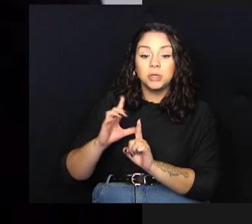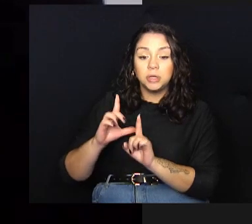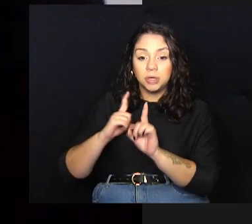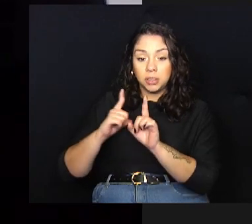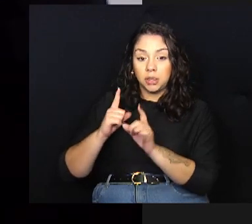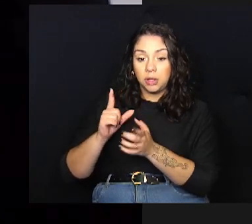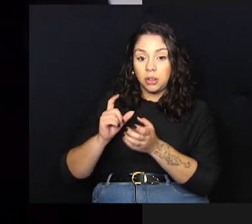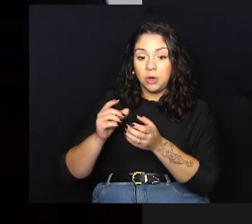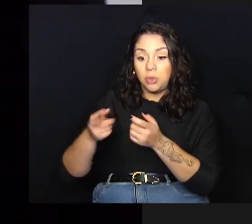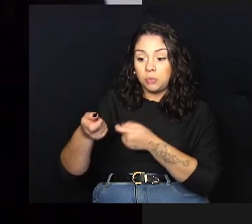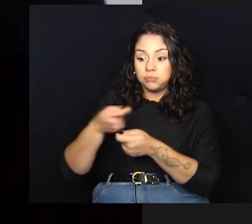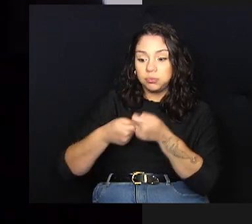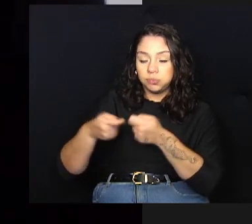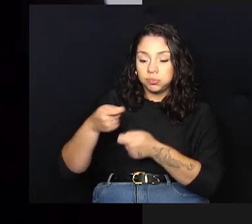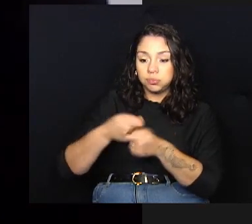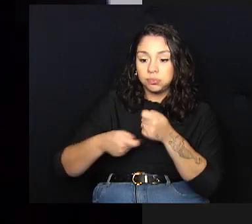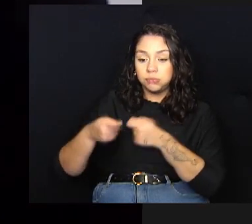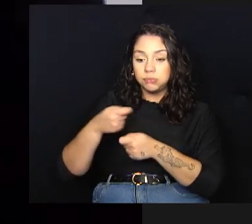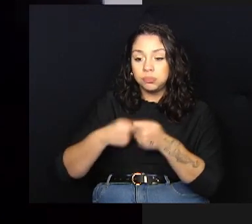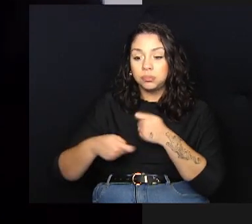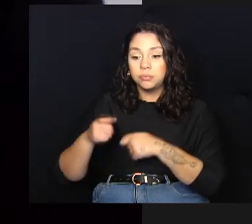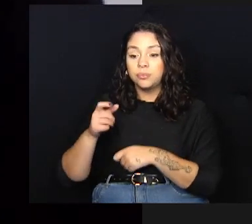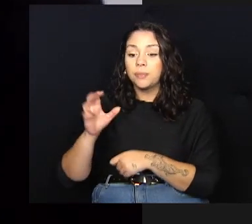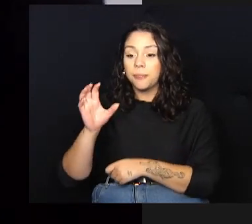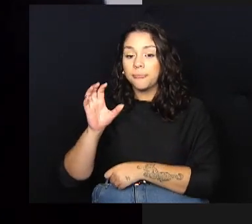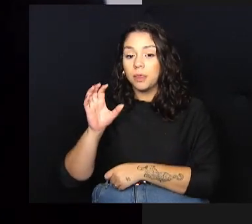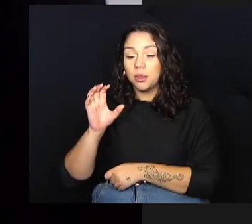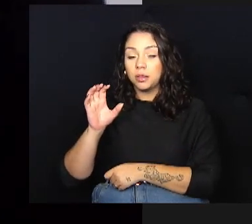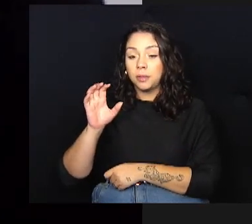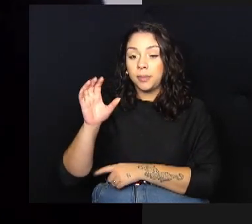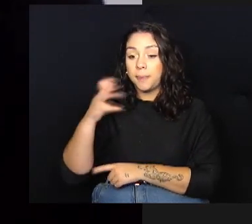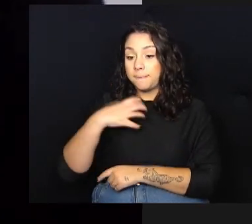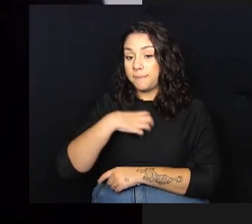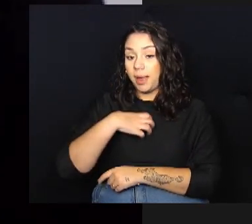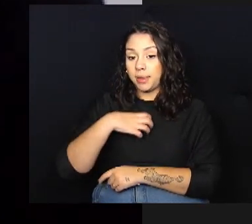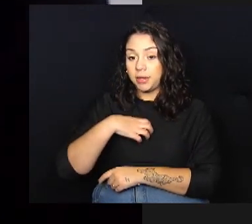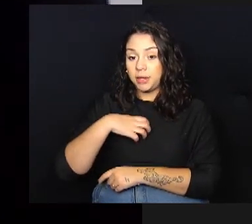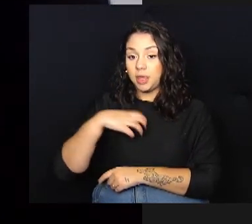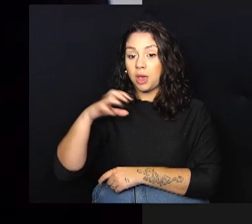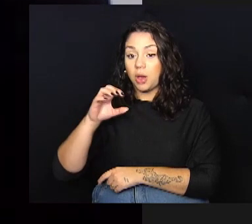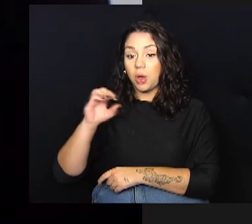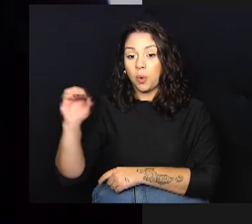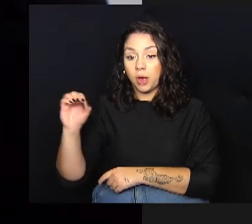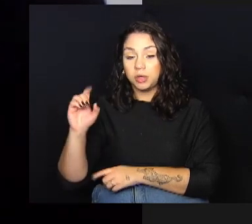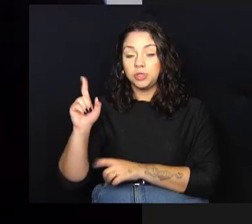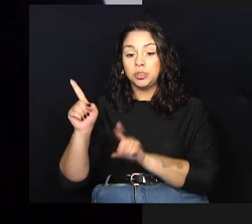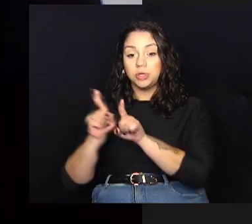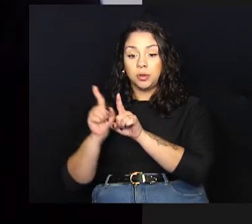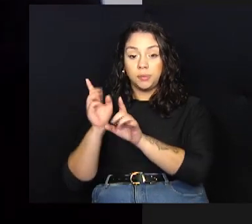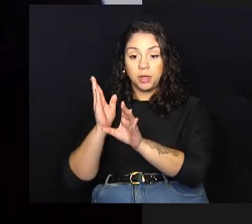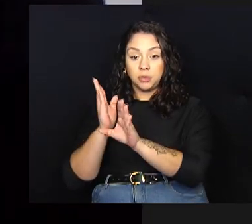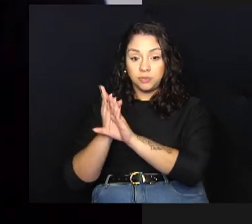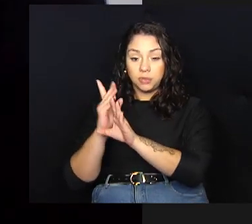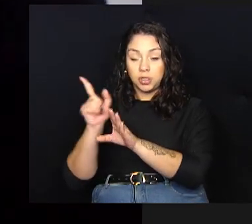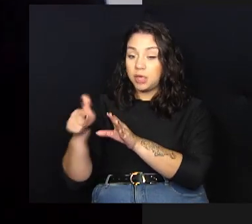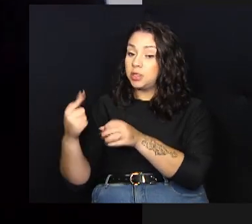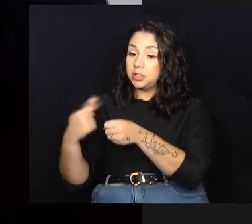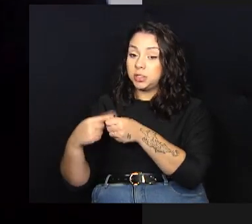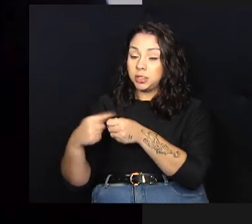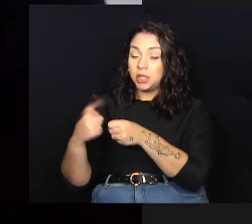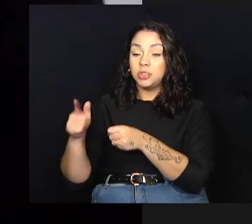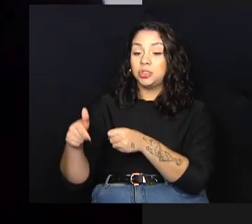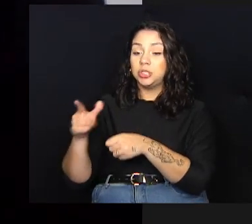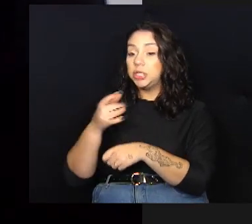recursos da Bahia também a gente consegue identificar né Luís Eduardo Magalhães é um exemplo desse